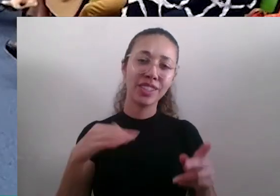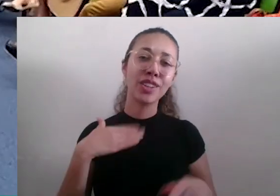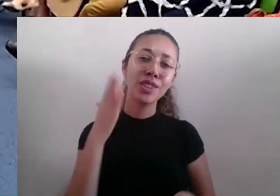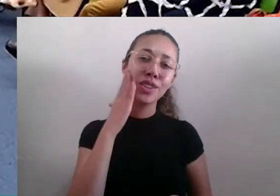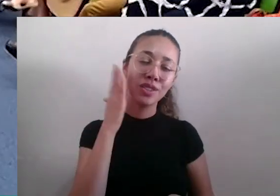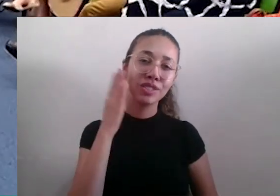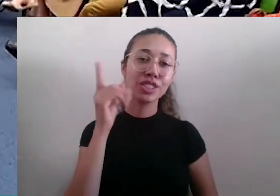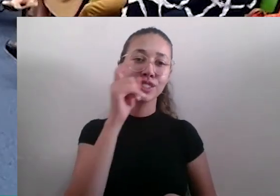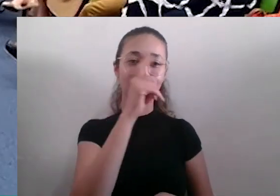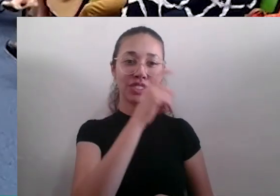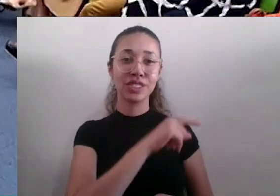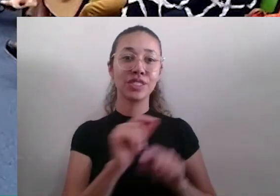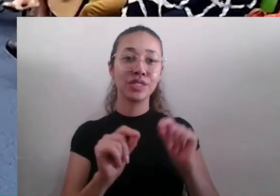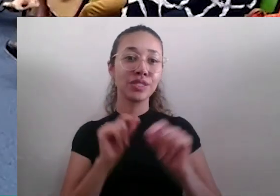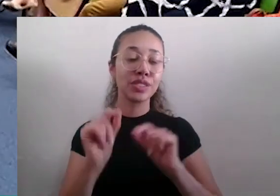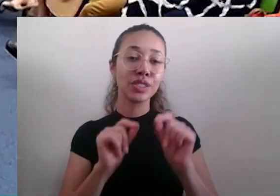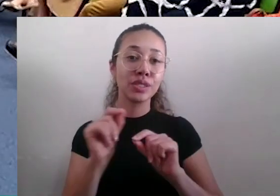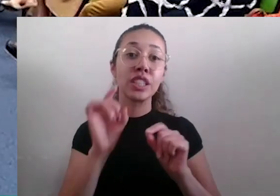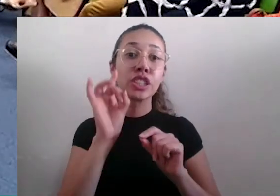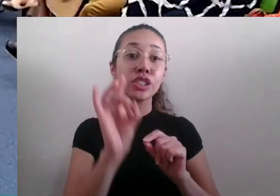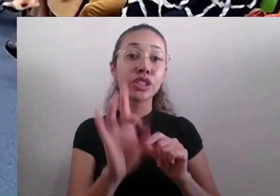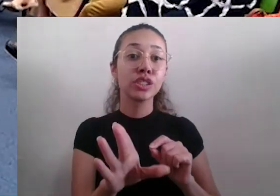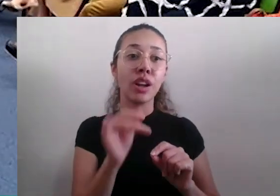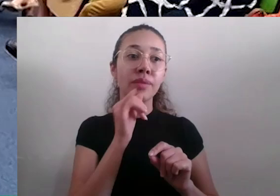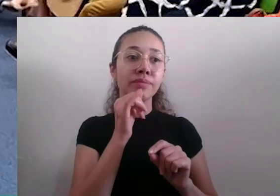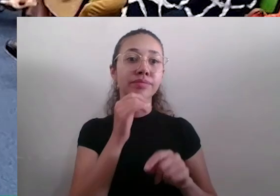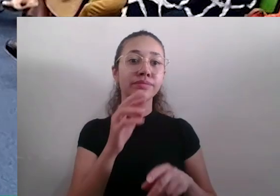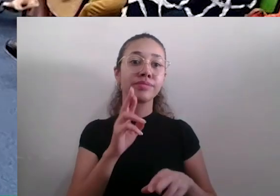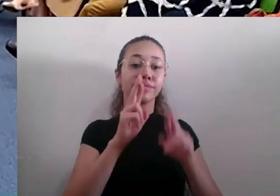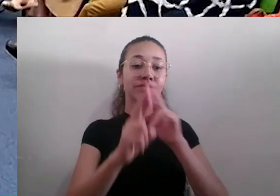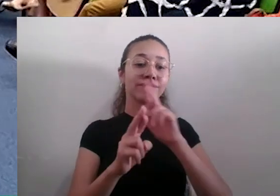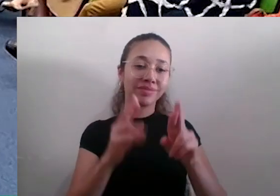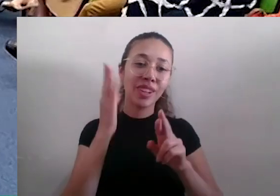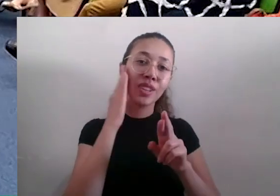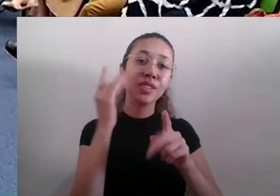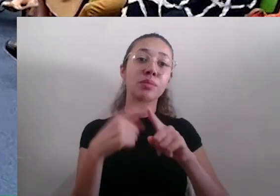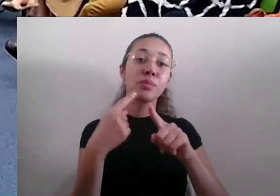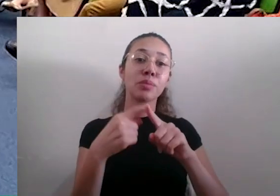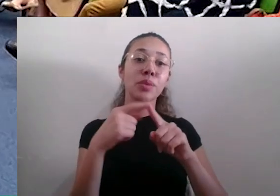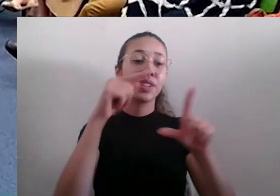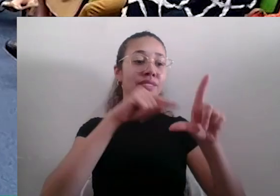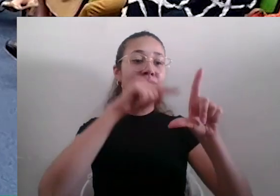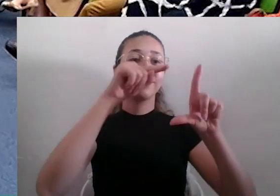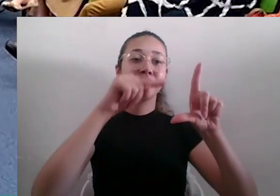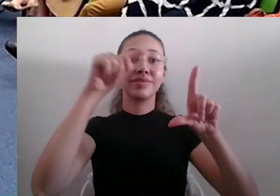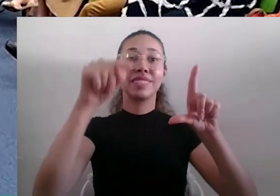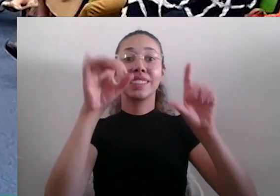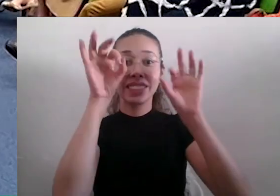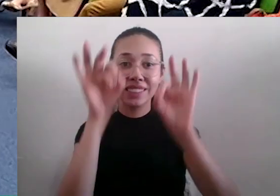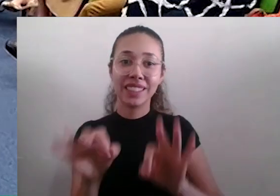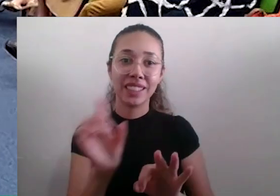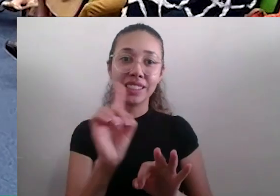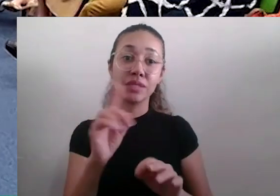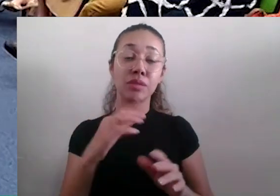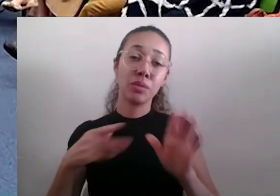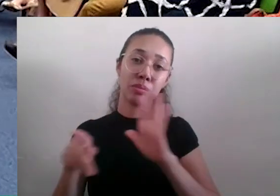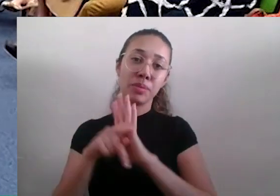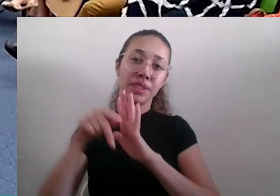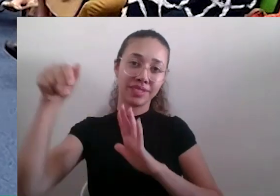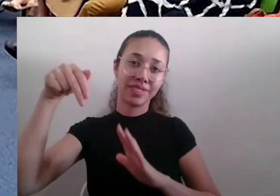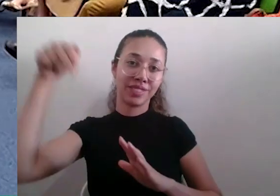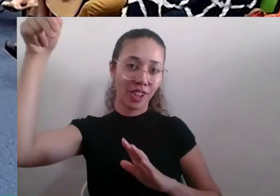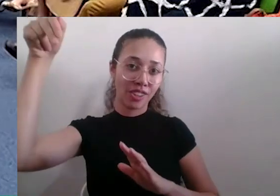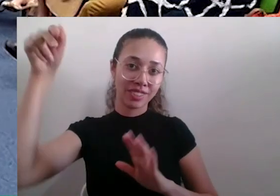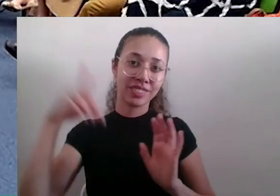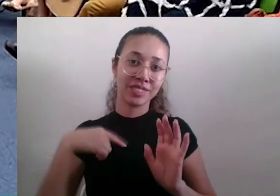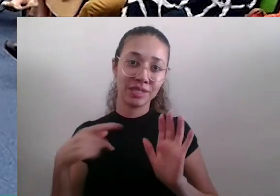ter a gente só consegue fazer as resposta com dados mas os dados não são precisos porque eu sou um ouvinte nordestino embora